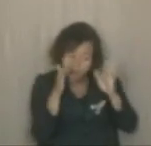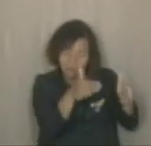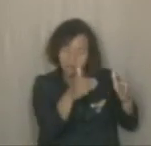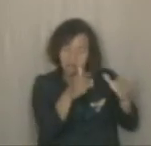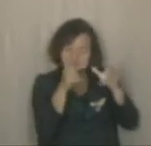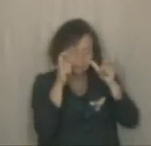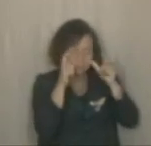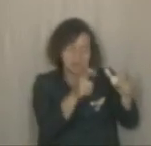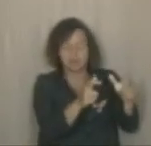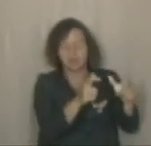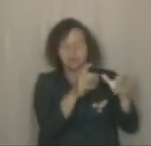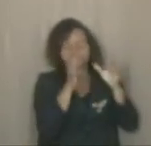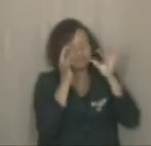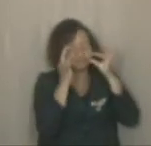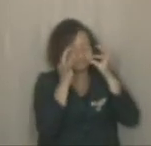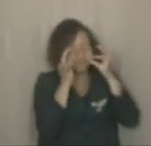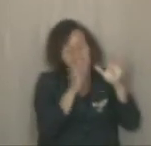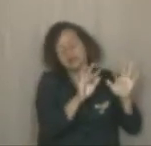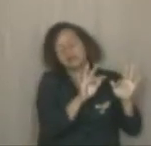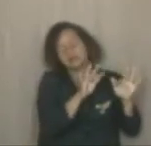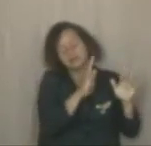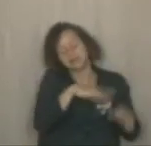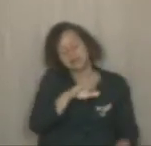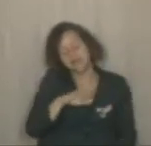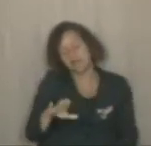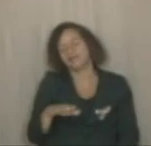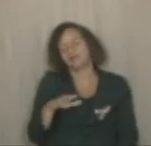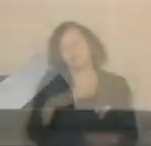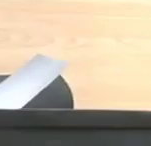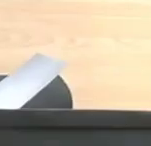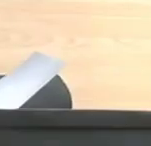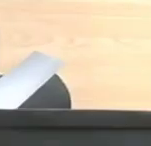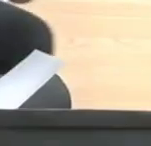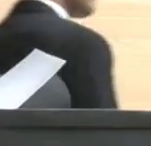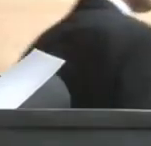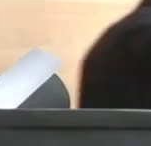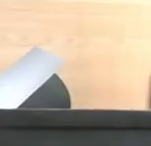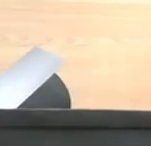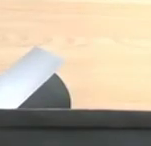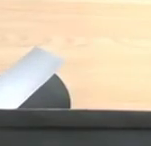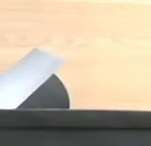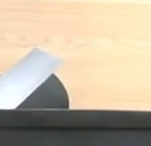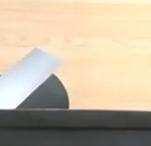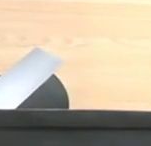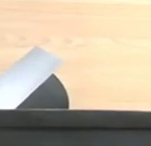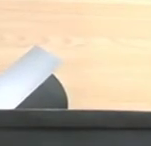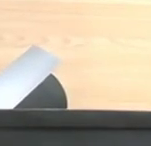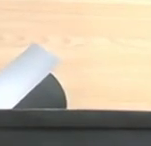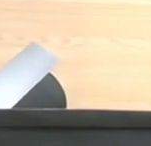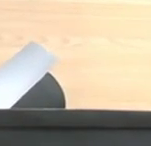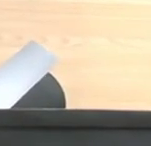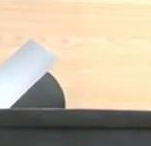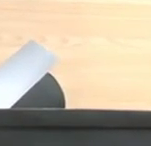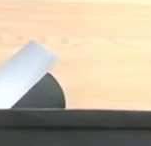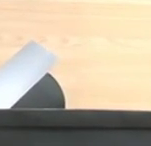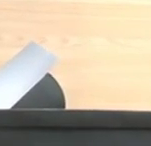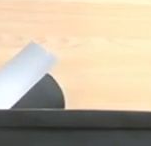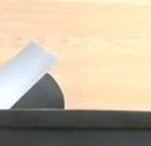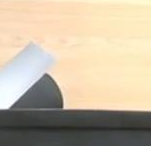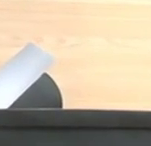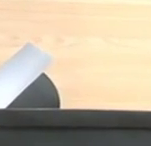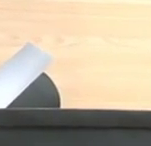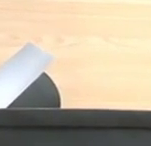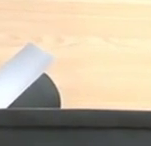atenção para as crianças e as famílias que vivem e convivem com o autismo. A parlamentar também repercutiu o caso de importunação sexual